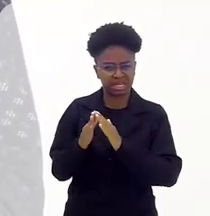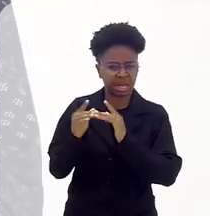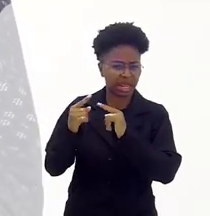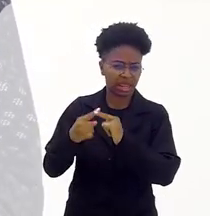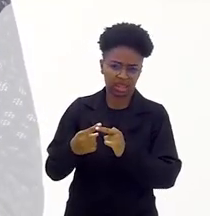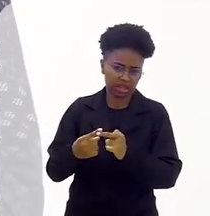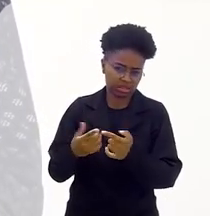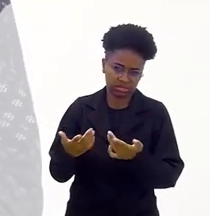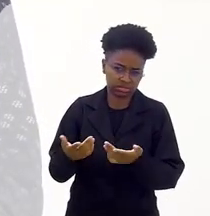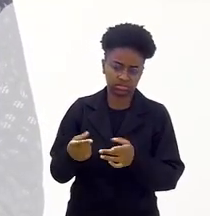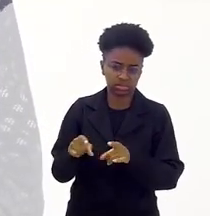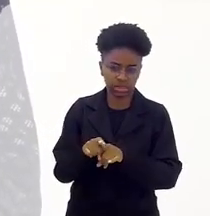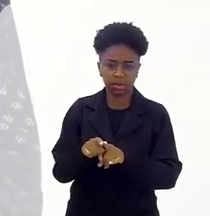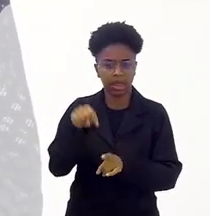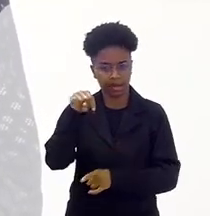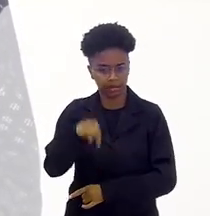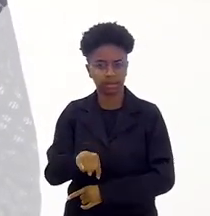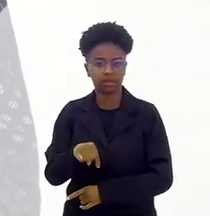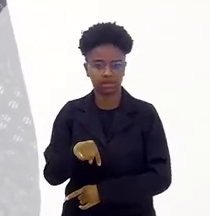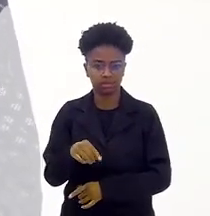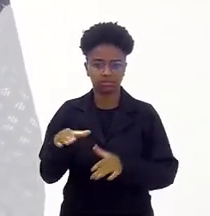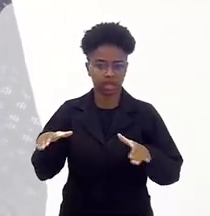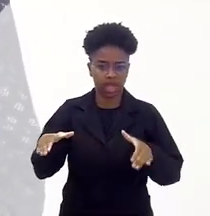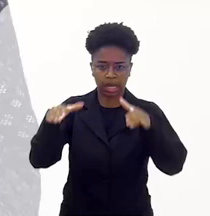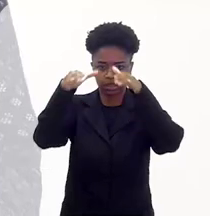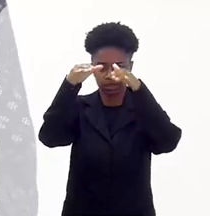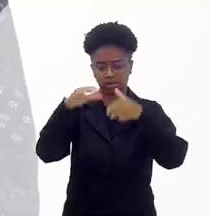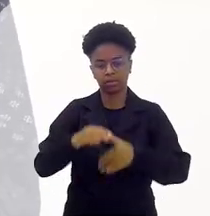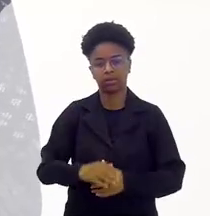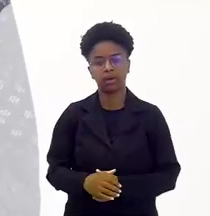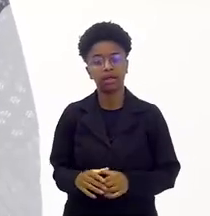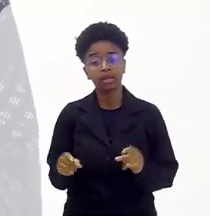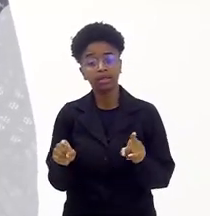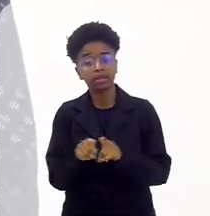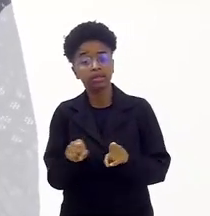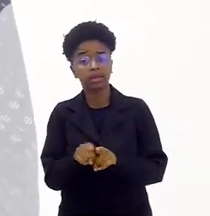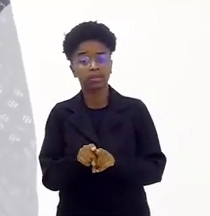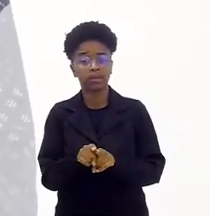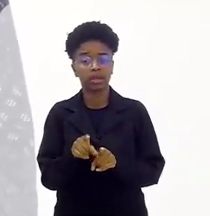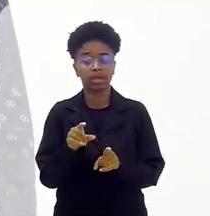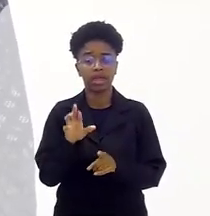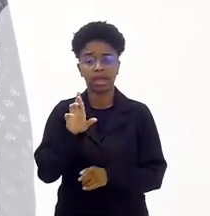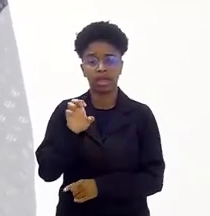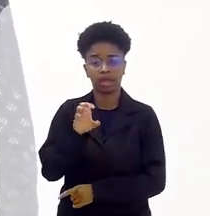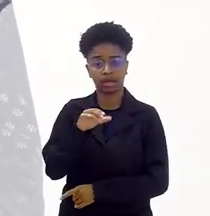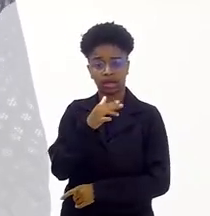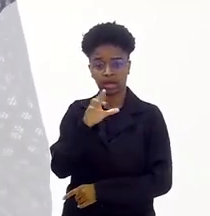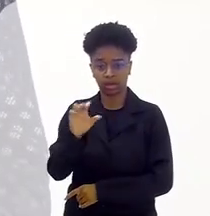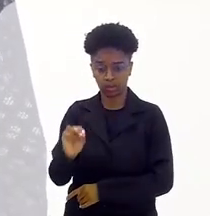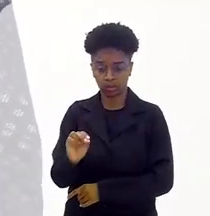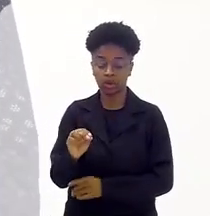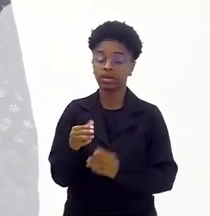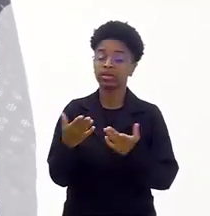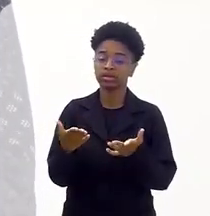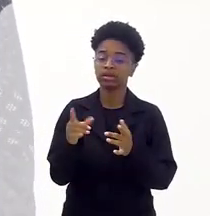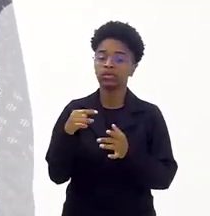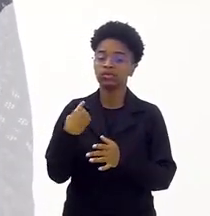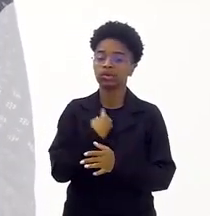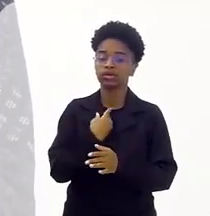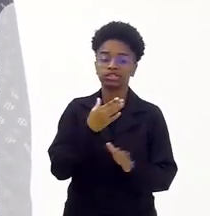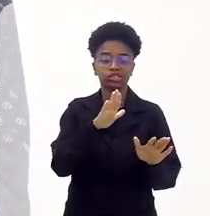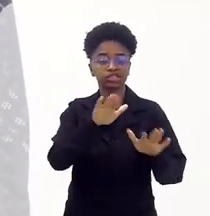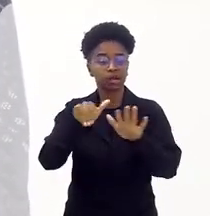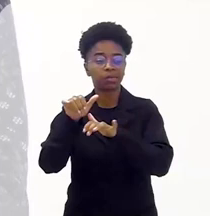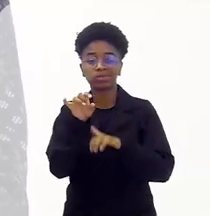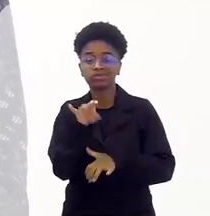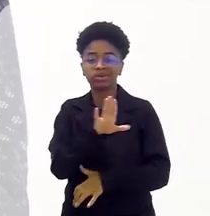de igrejas e tal, fizemos aqui na arquidiocese, na catedral, e fizemos recreio aí, o vicariato foi, e nós colocamos